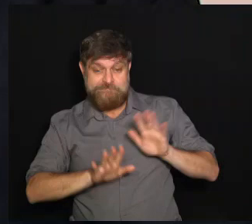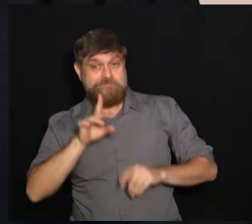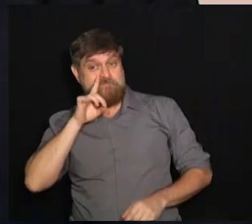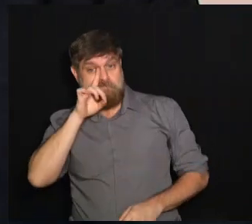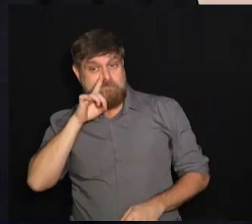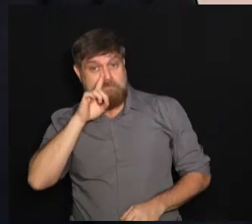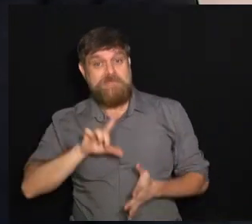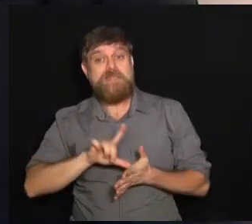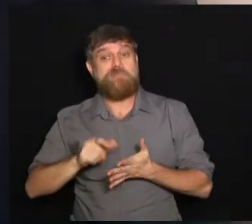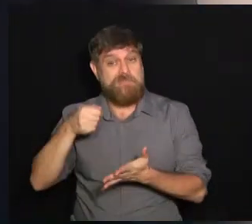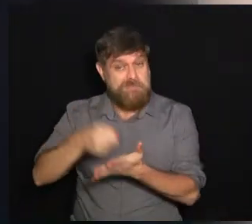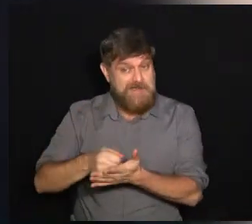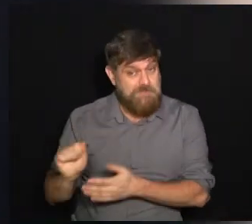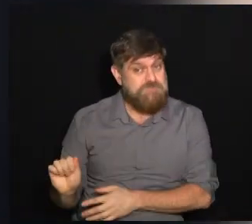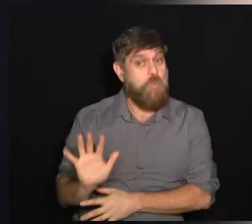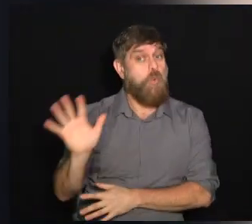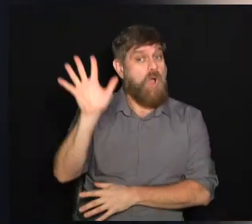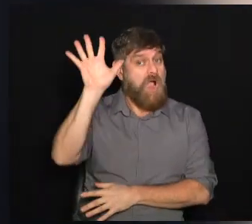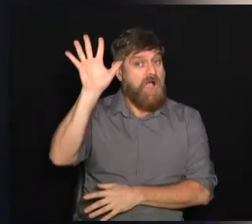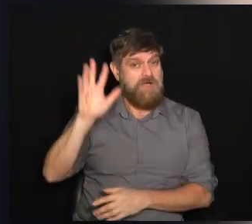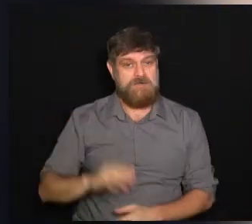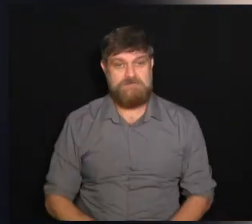custando muito caro.